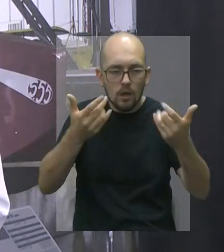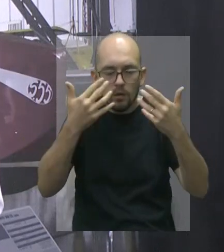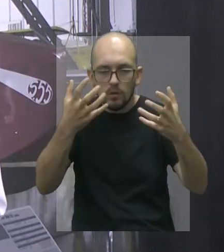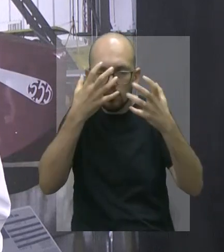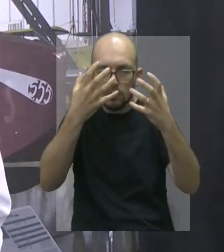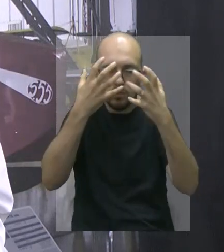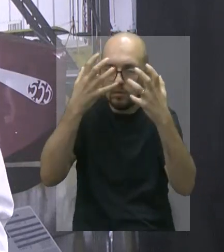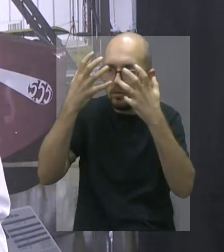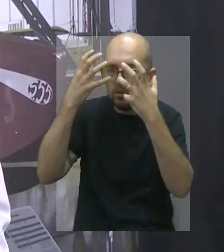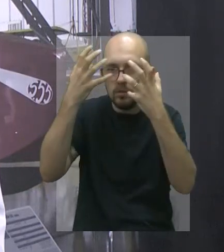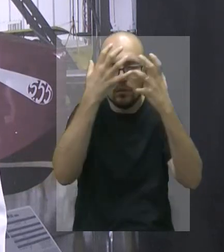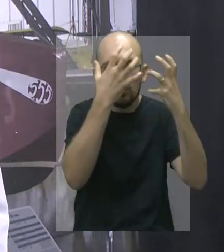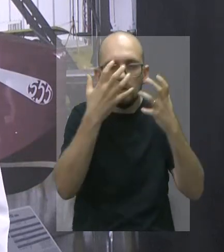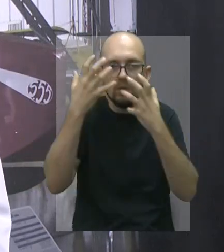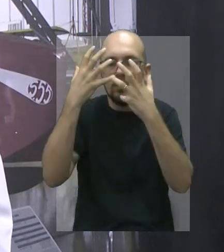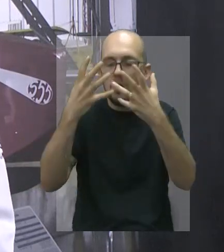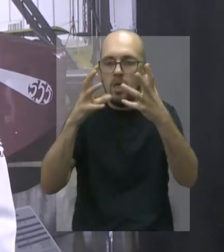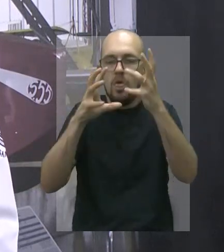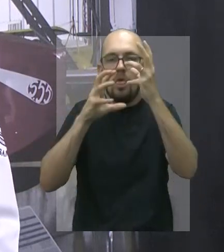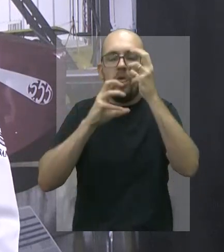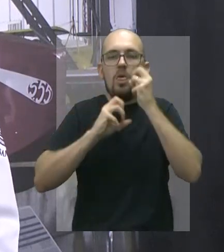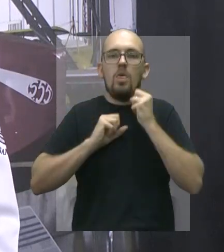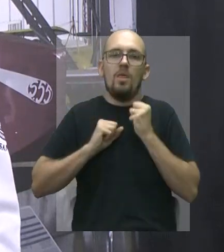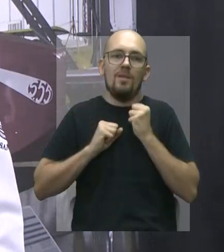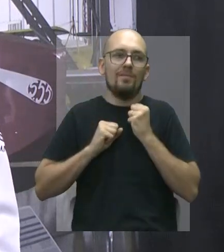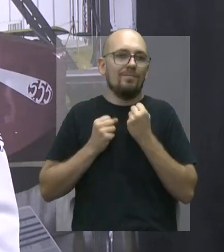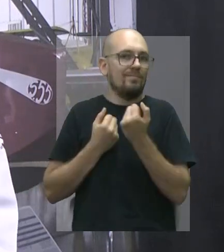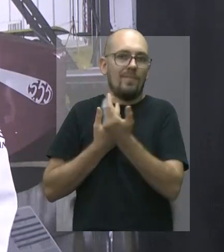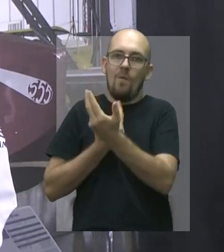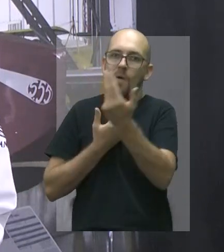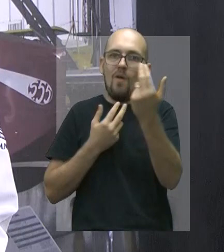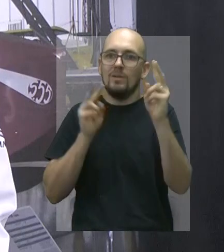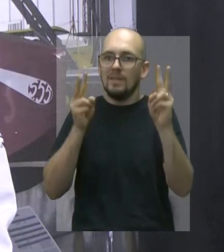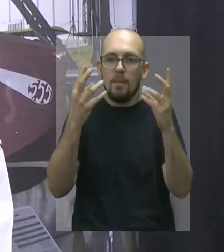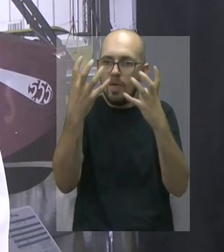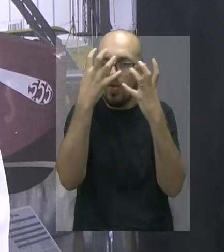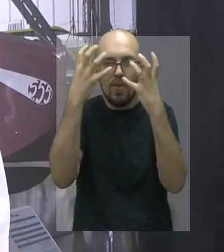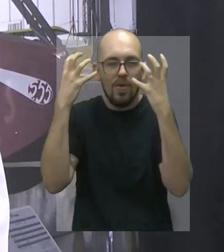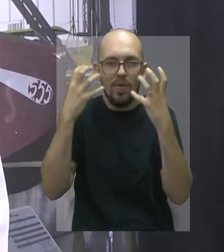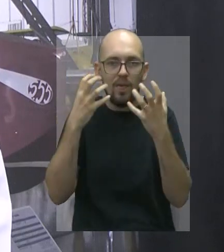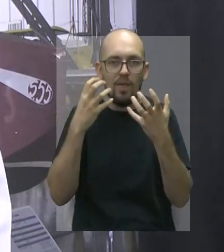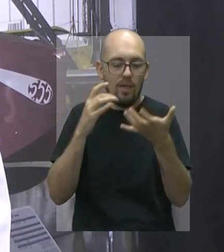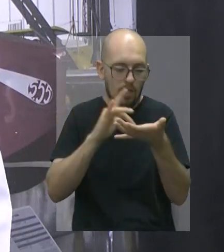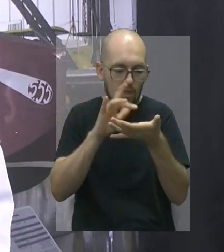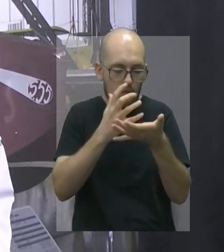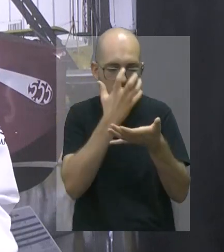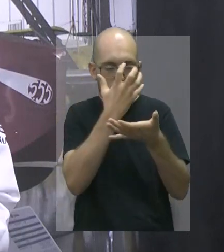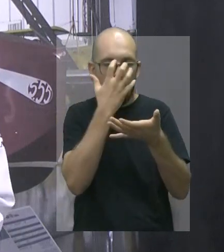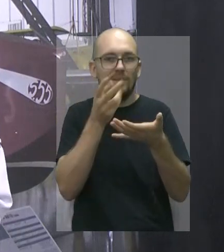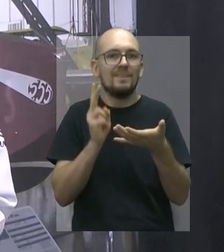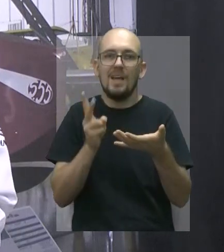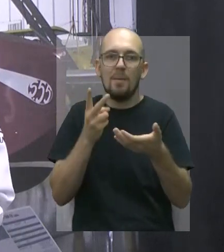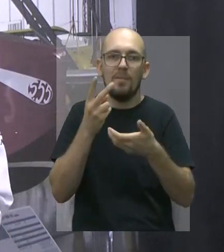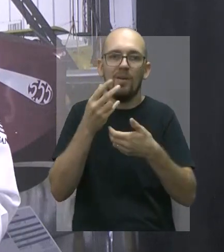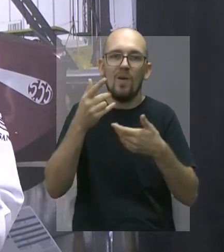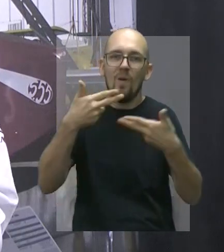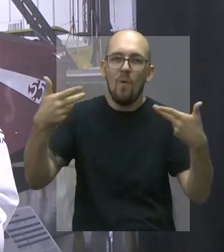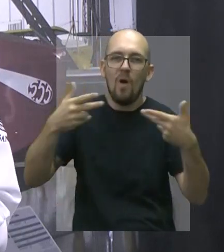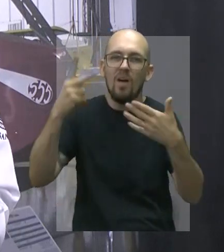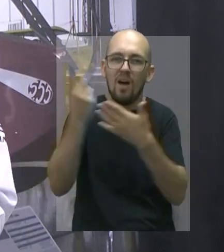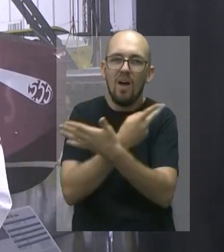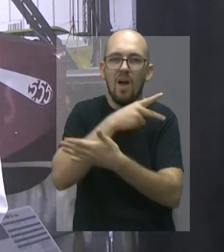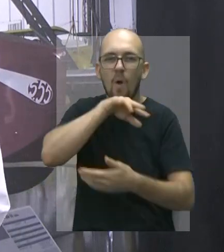todos nós vivemos todos os dias. É uma realidade, não tem como a gente fugir disso, né? Só que o quanto que a gente tem